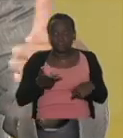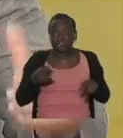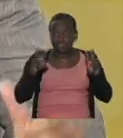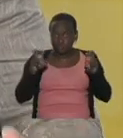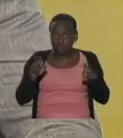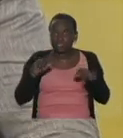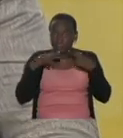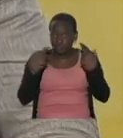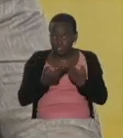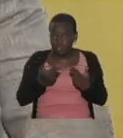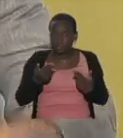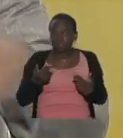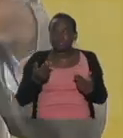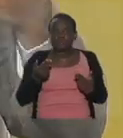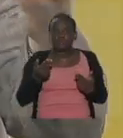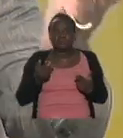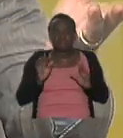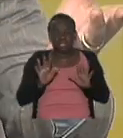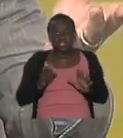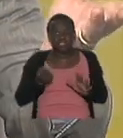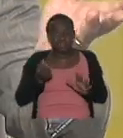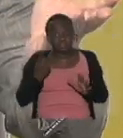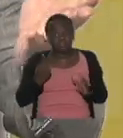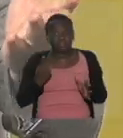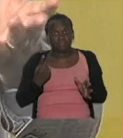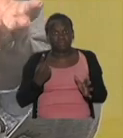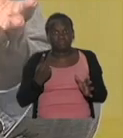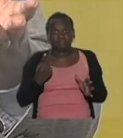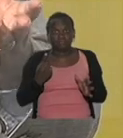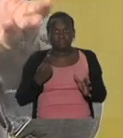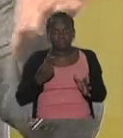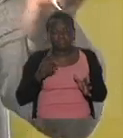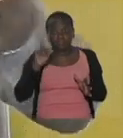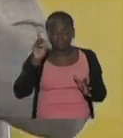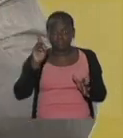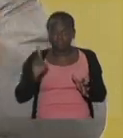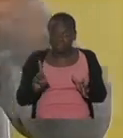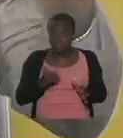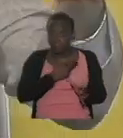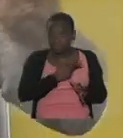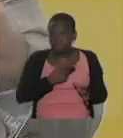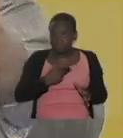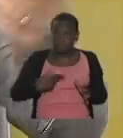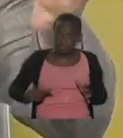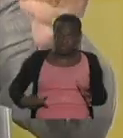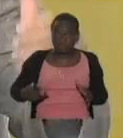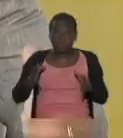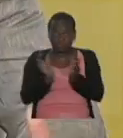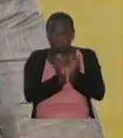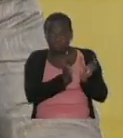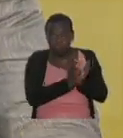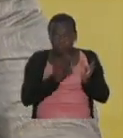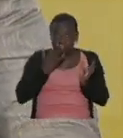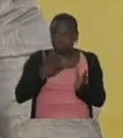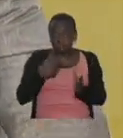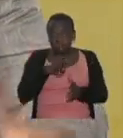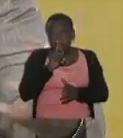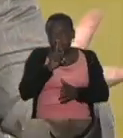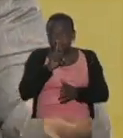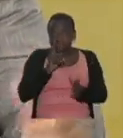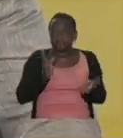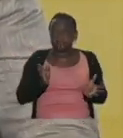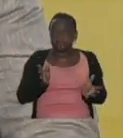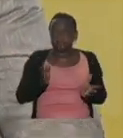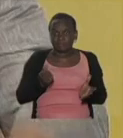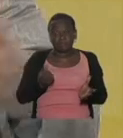tocar nesse assunto Na audiência pública estranhamente e eh os dirigentes os dirigentes dos clubes se